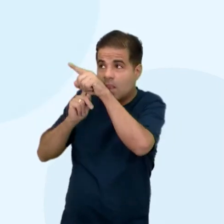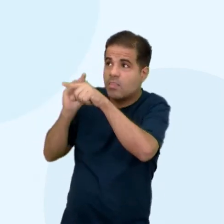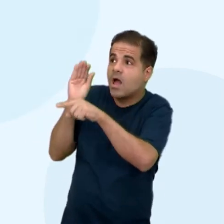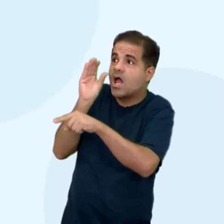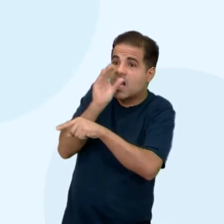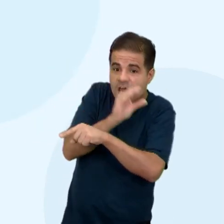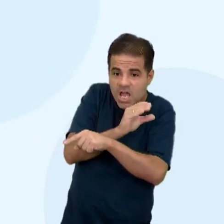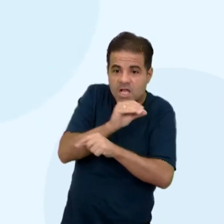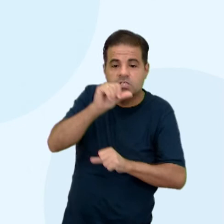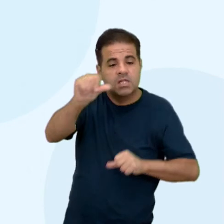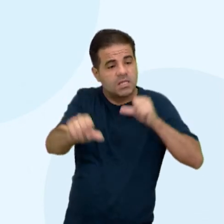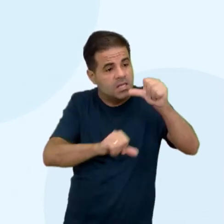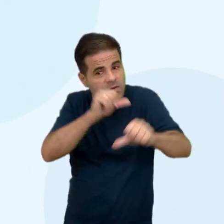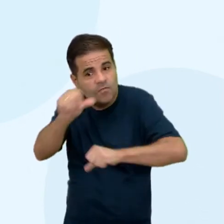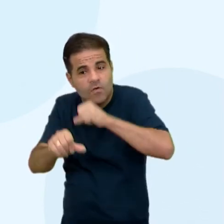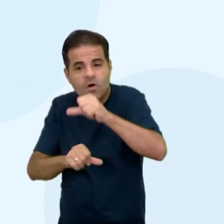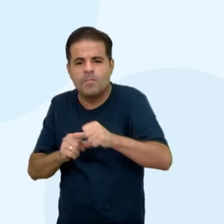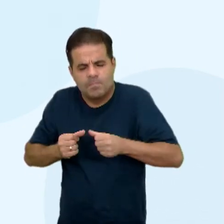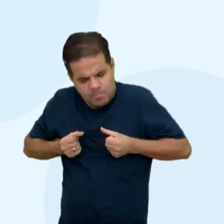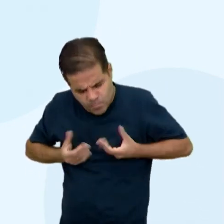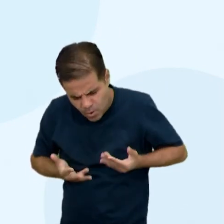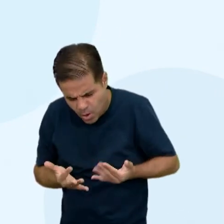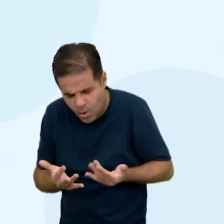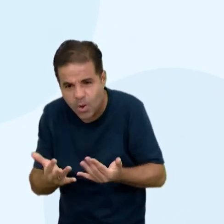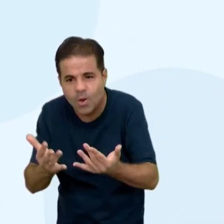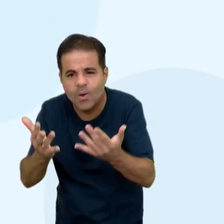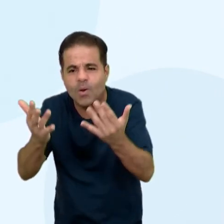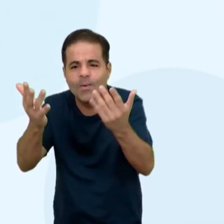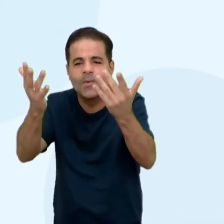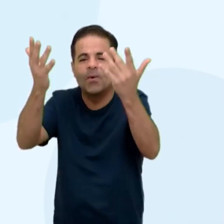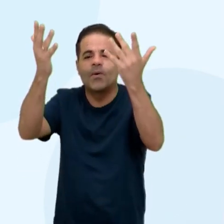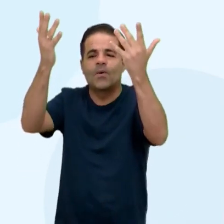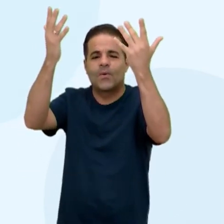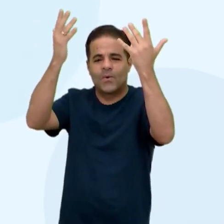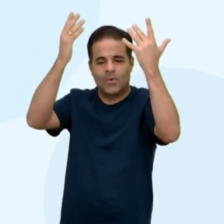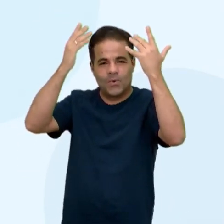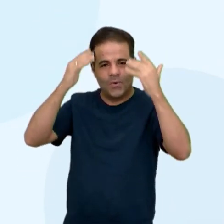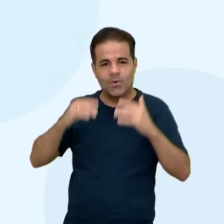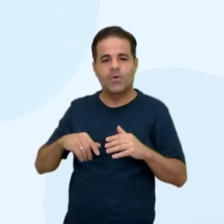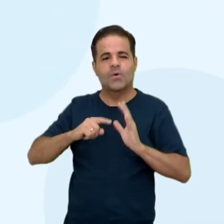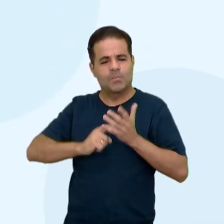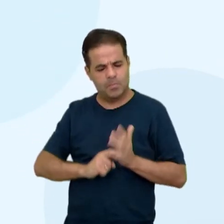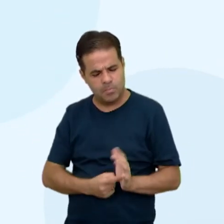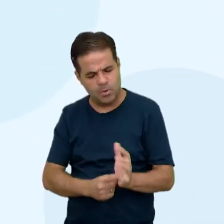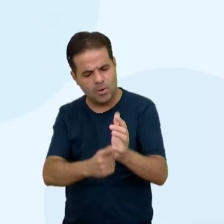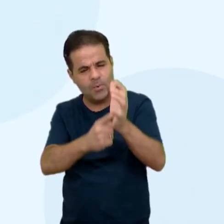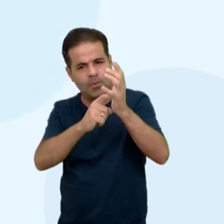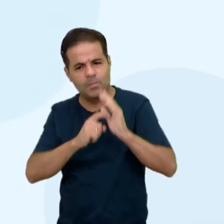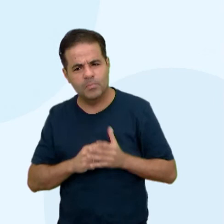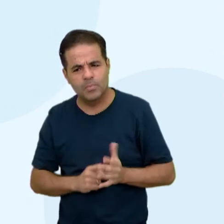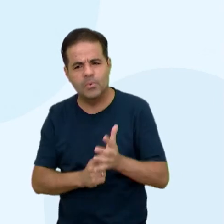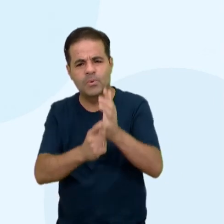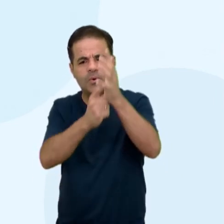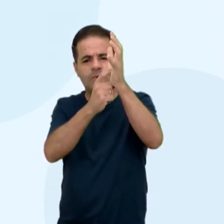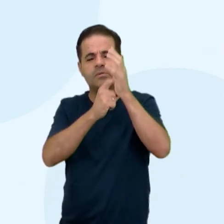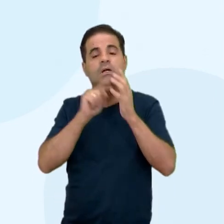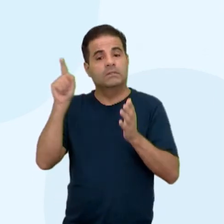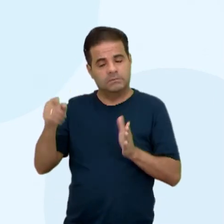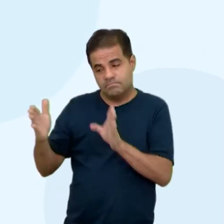né? Transforma-se em vapor. Este vapor sobe até a turbina.